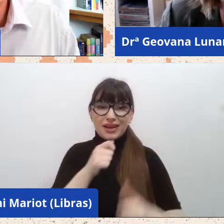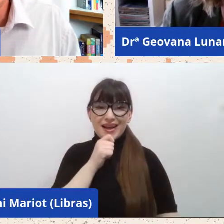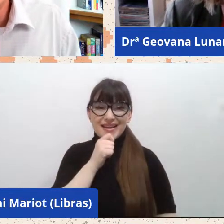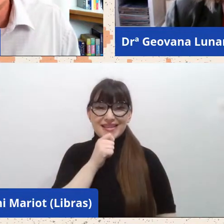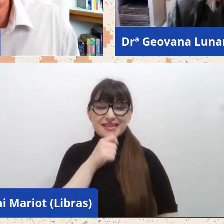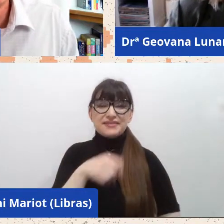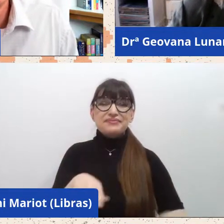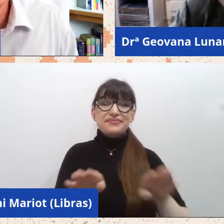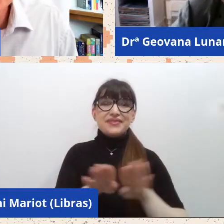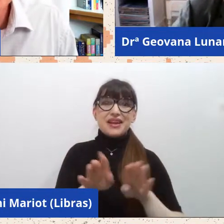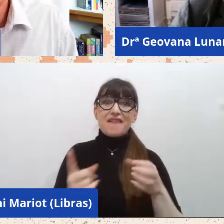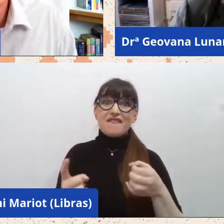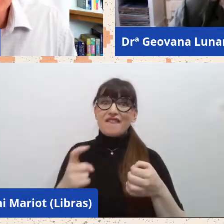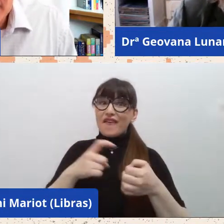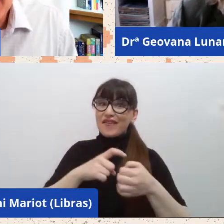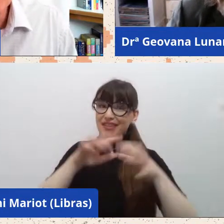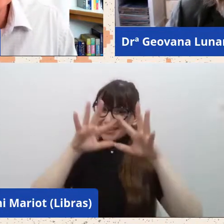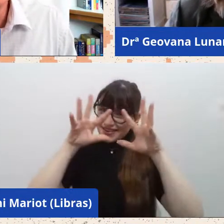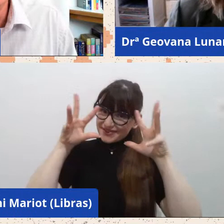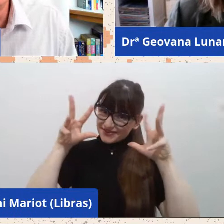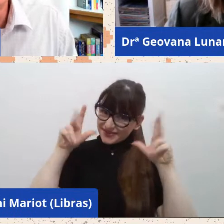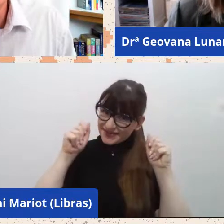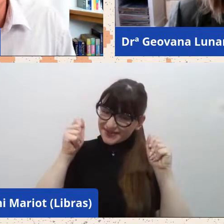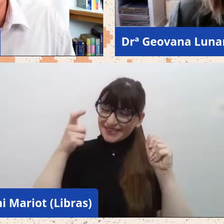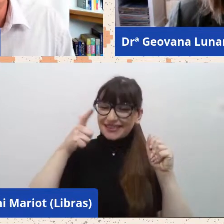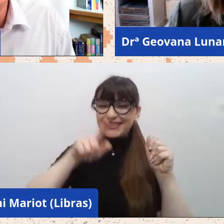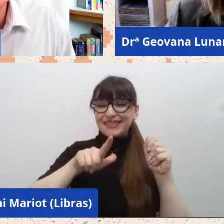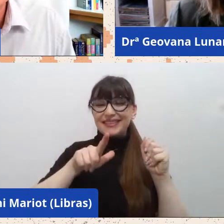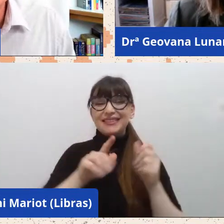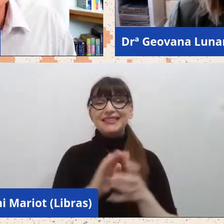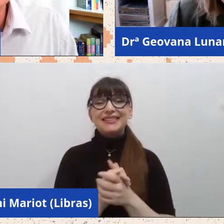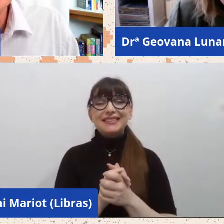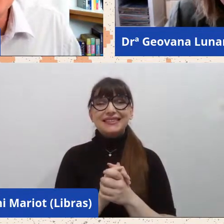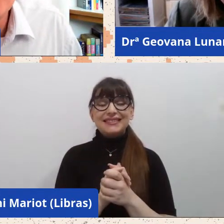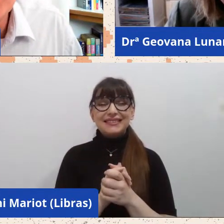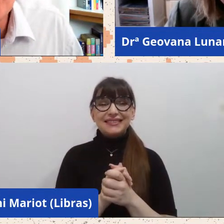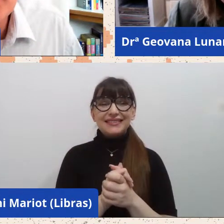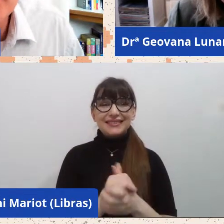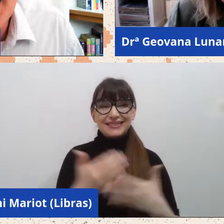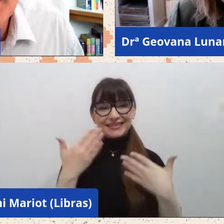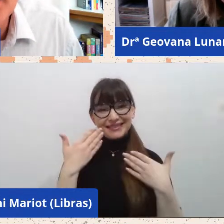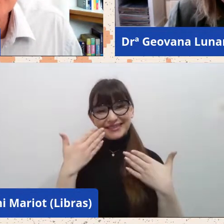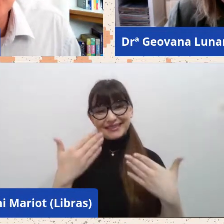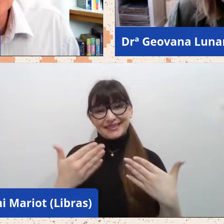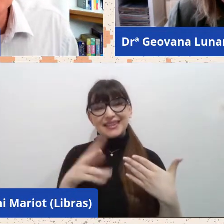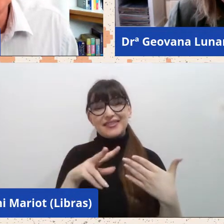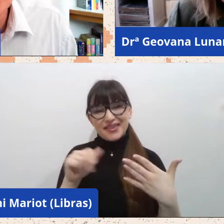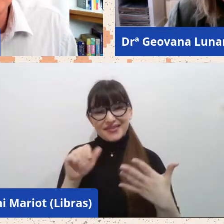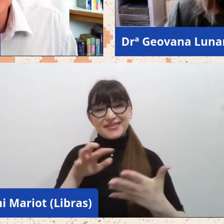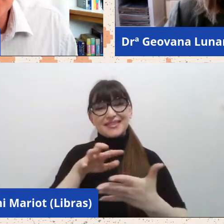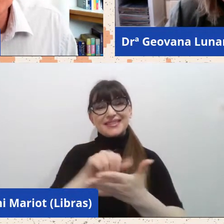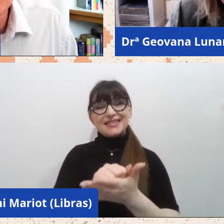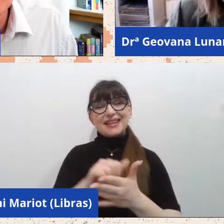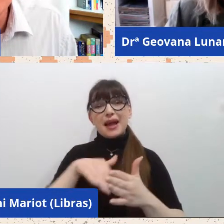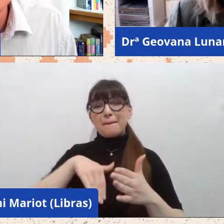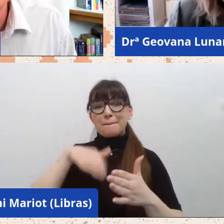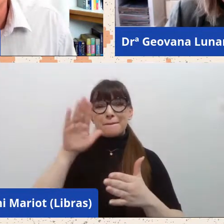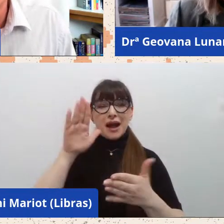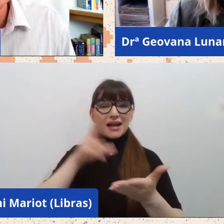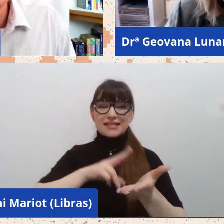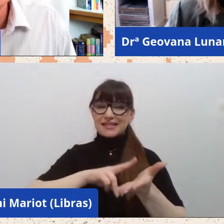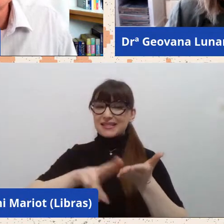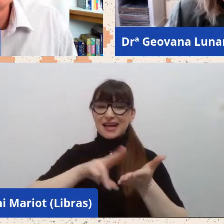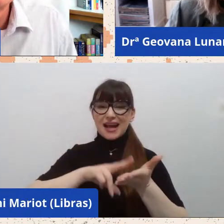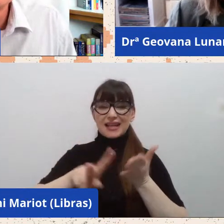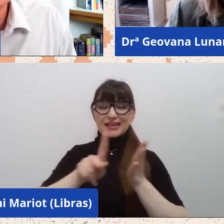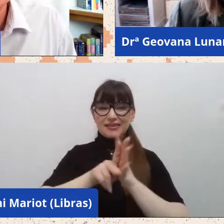para a Amazônia. Para a Amazônia, com certeza. Vamos escrever mais cartas da Amazônia para o